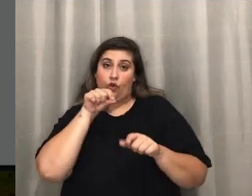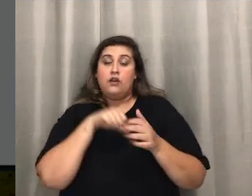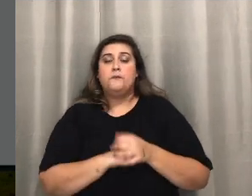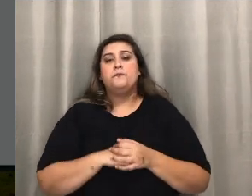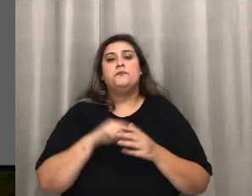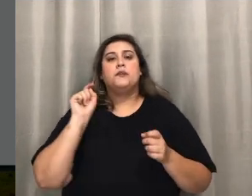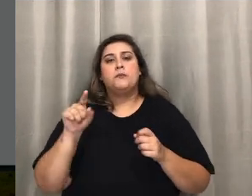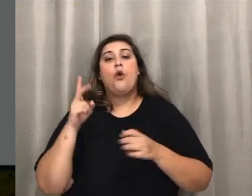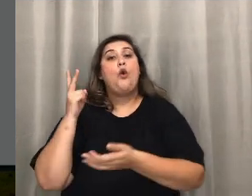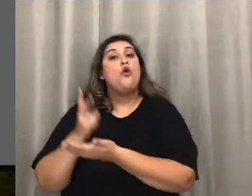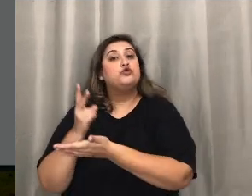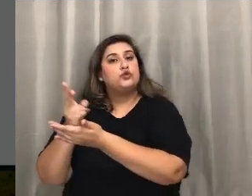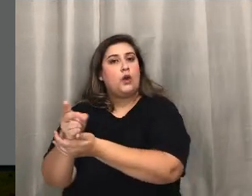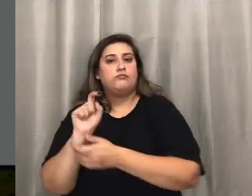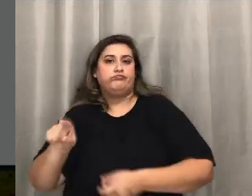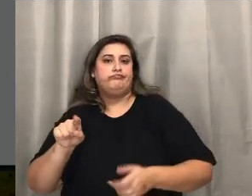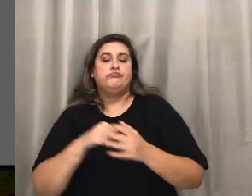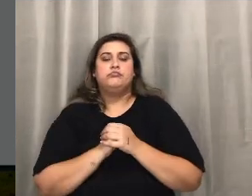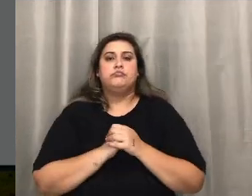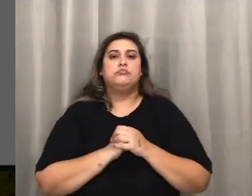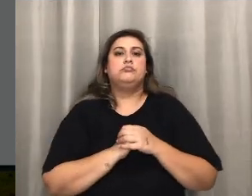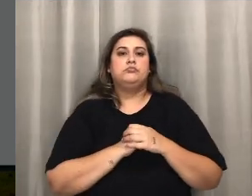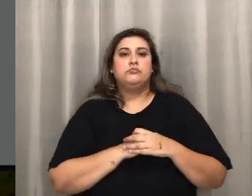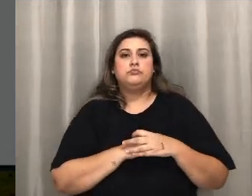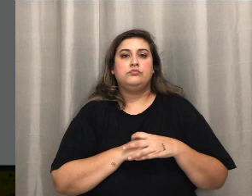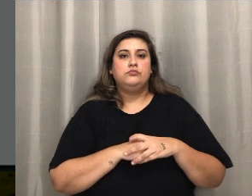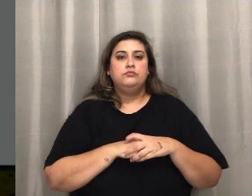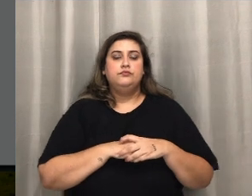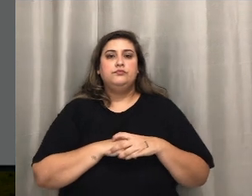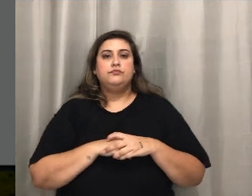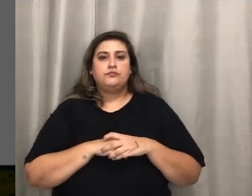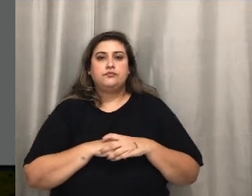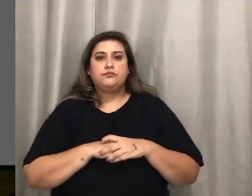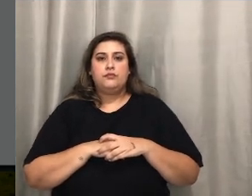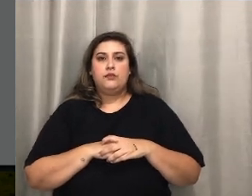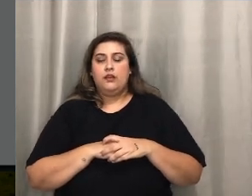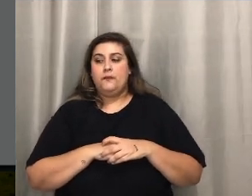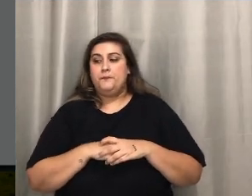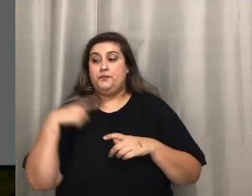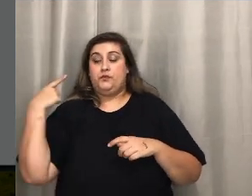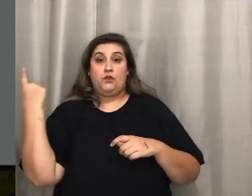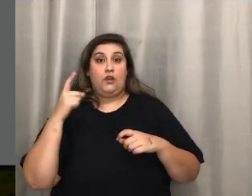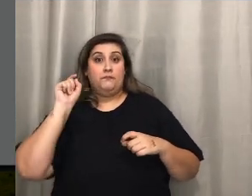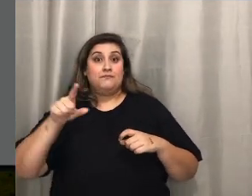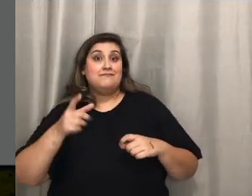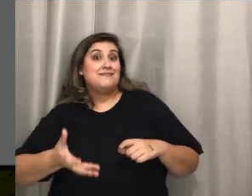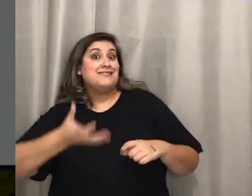em português do Brasil e clicar em continuar.